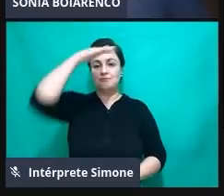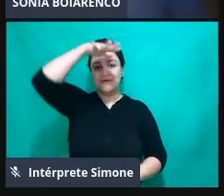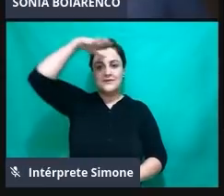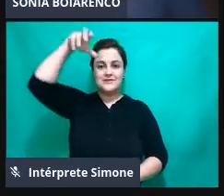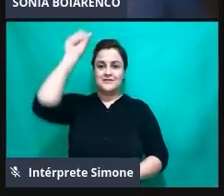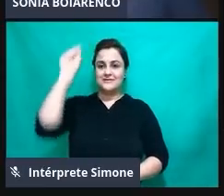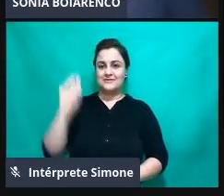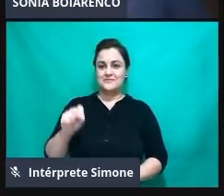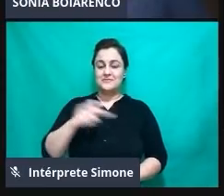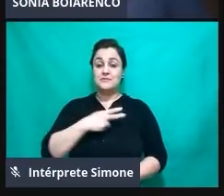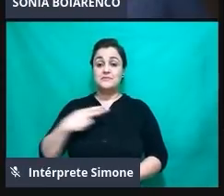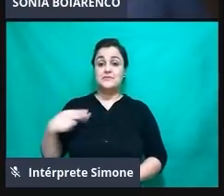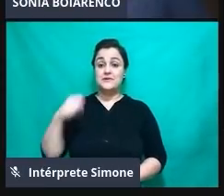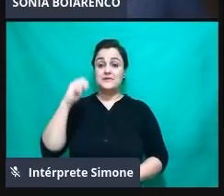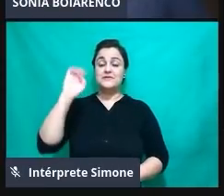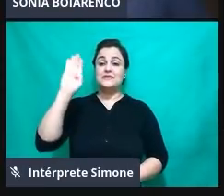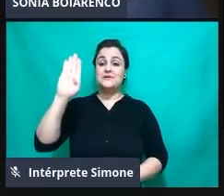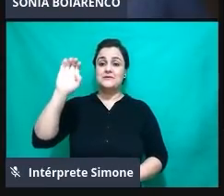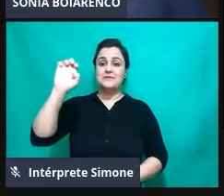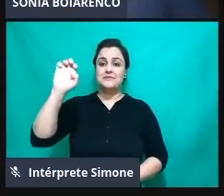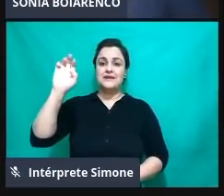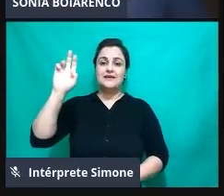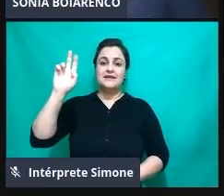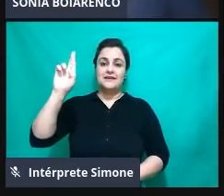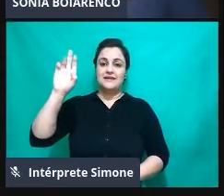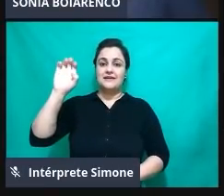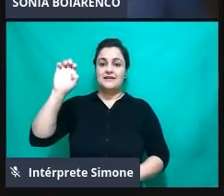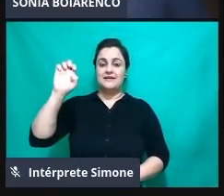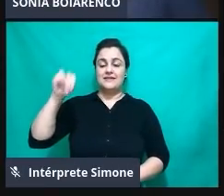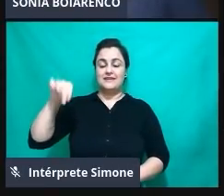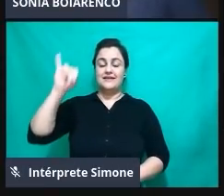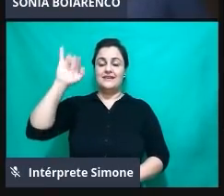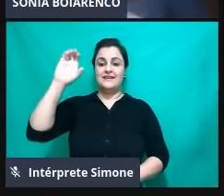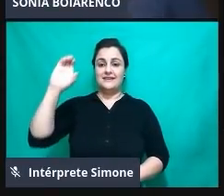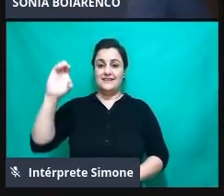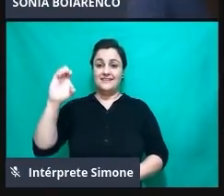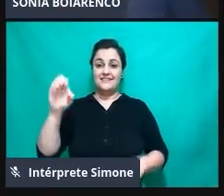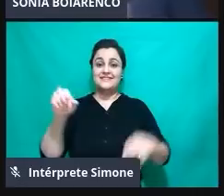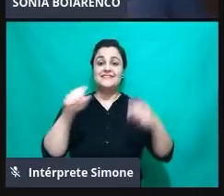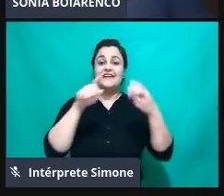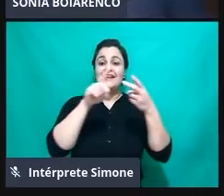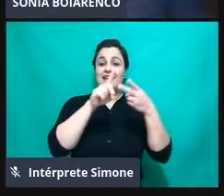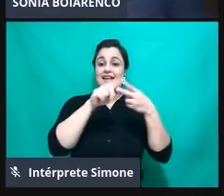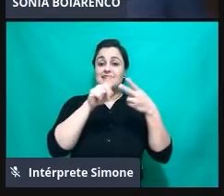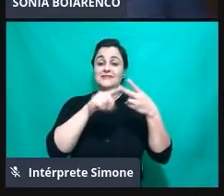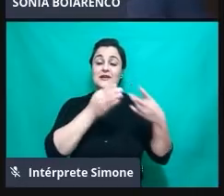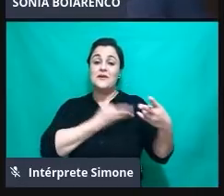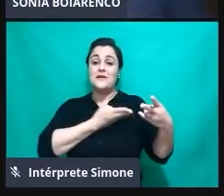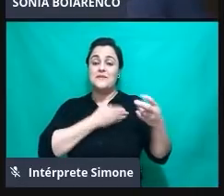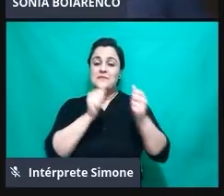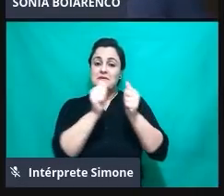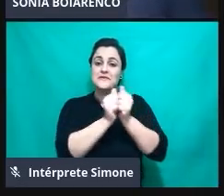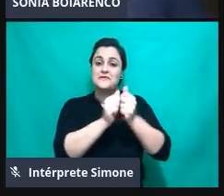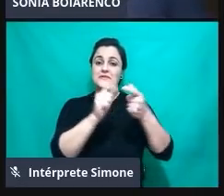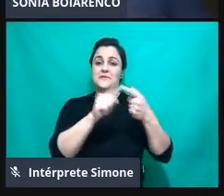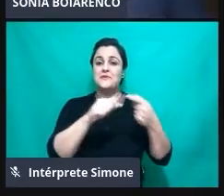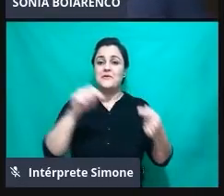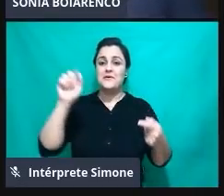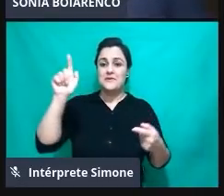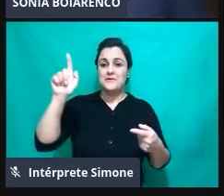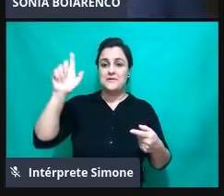professora Berenice e, juntamente com a professora Gleibe e a professora Sônia, nós falaremos hoje sobre o